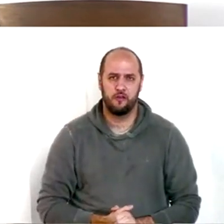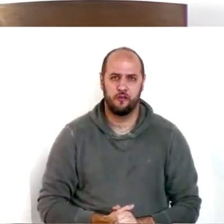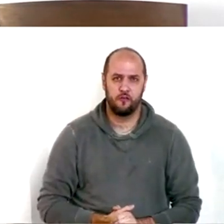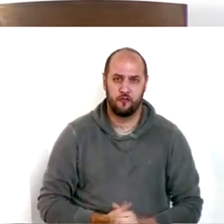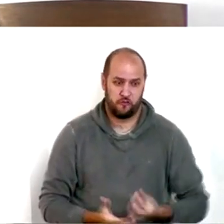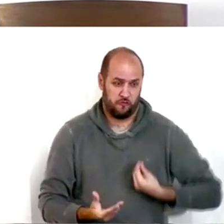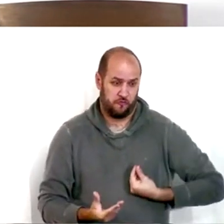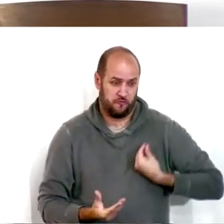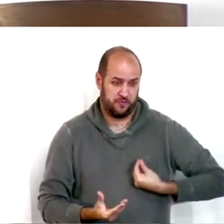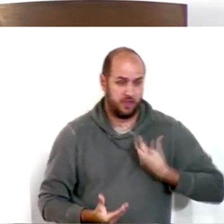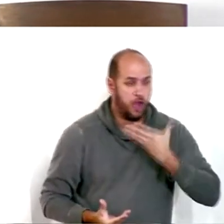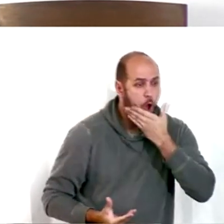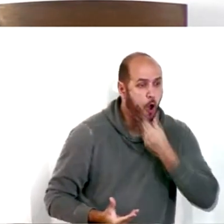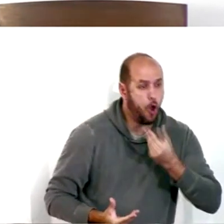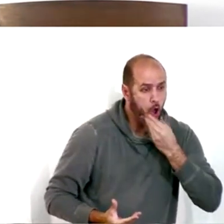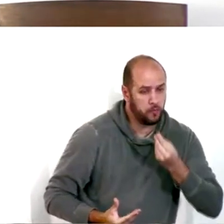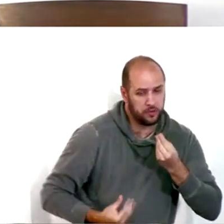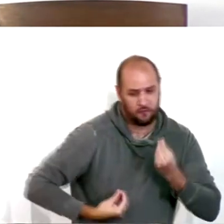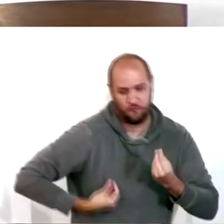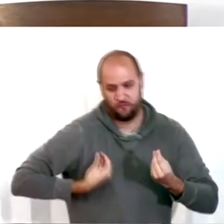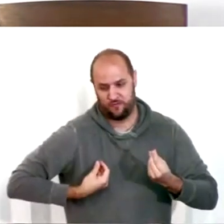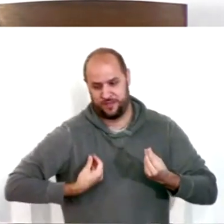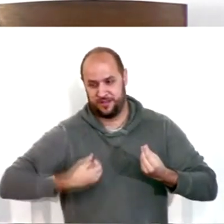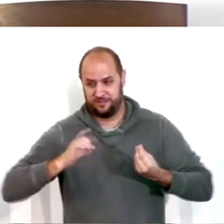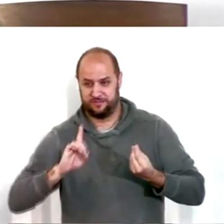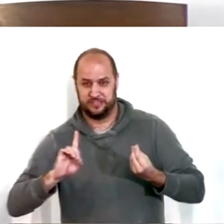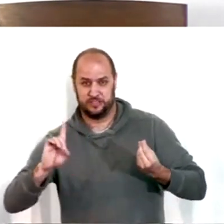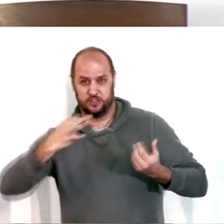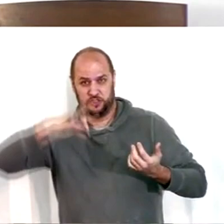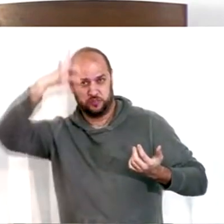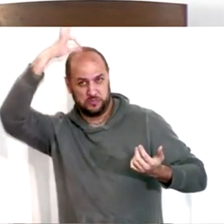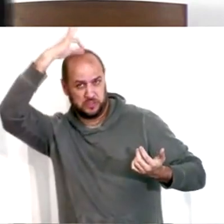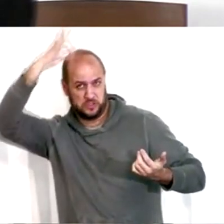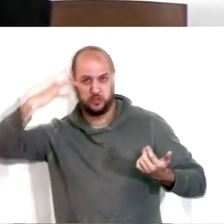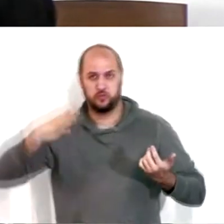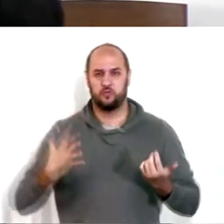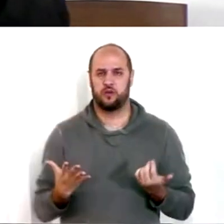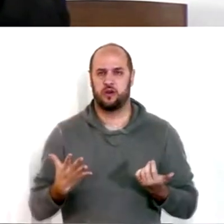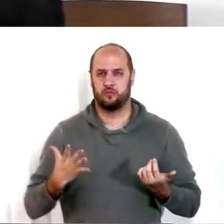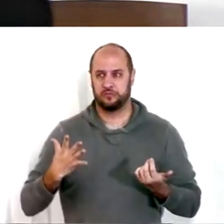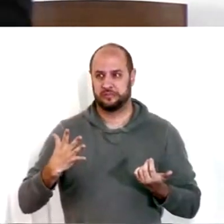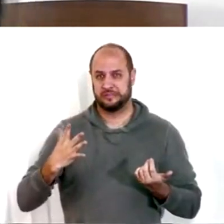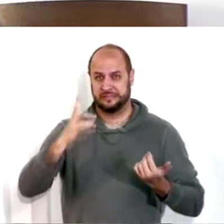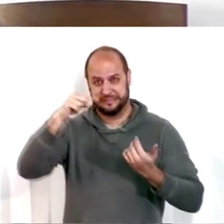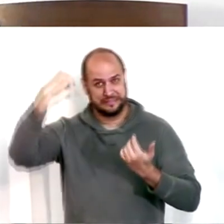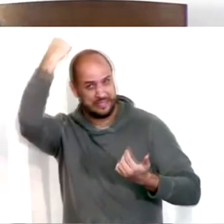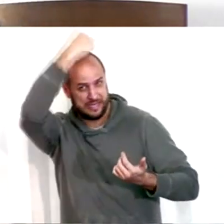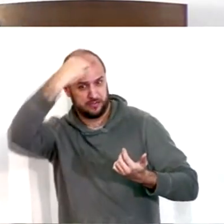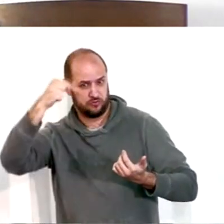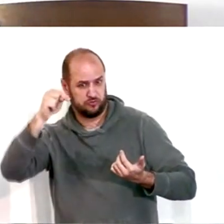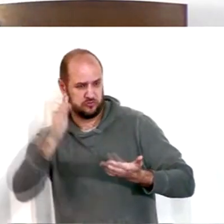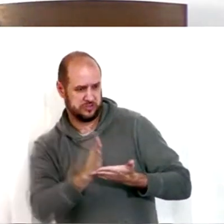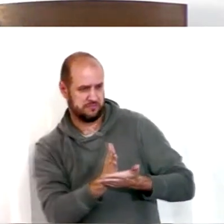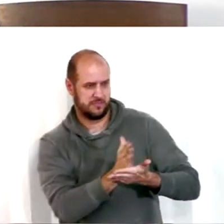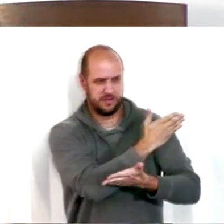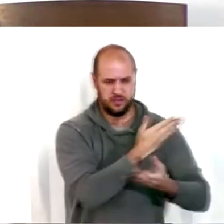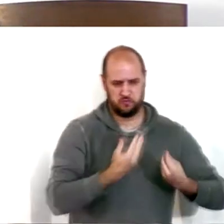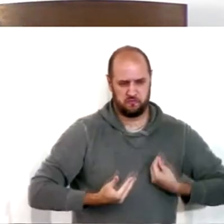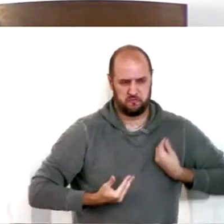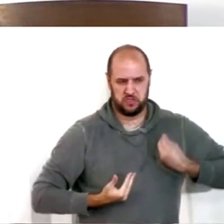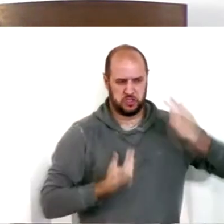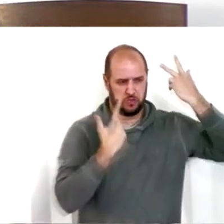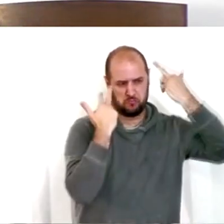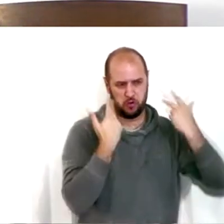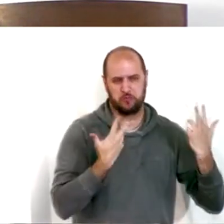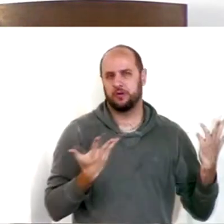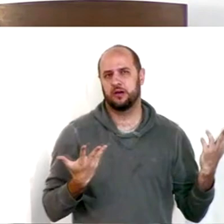vida humana e uma vida divina. Uma vida sagrada e uma vida secular.